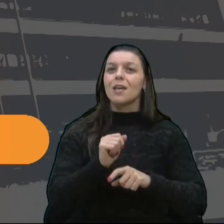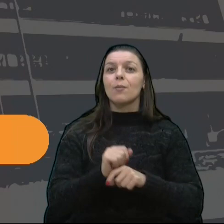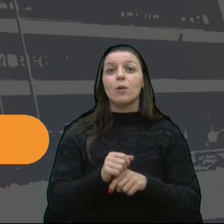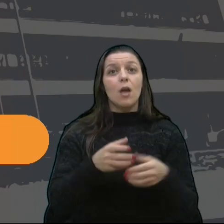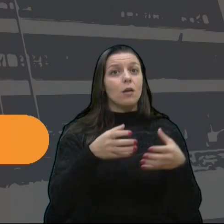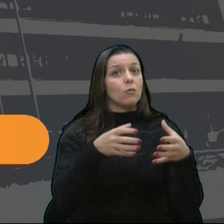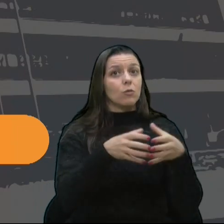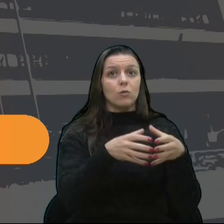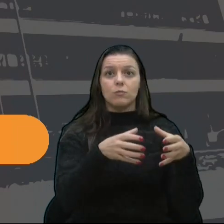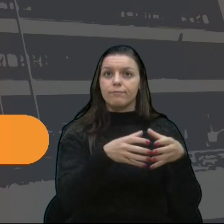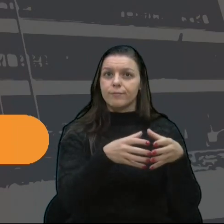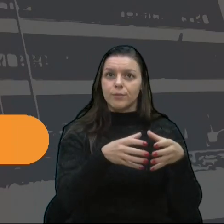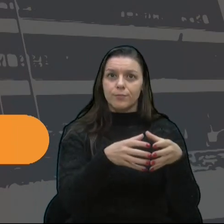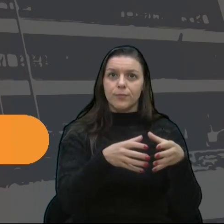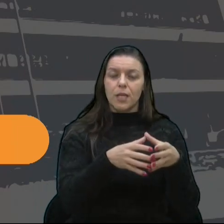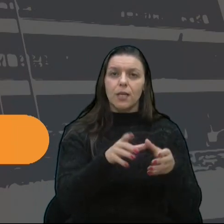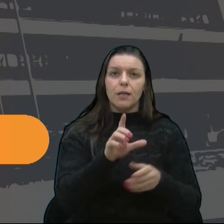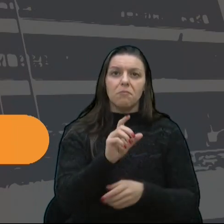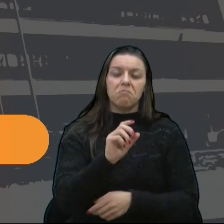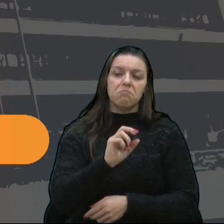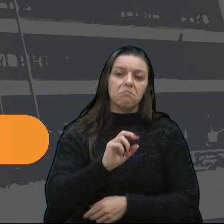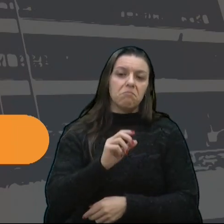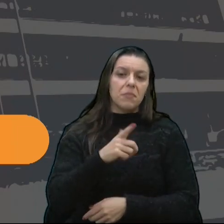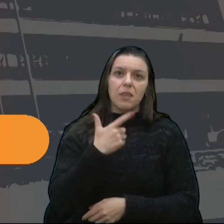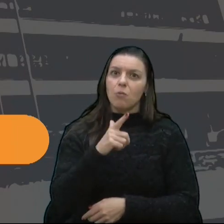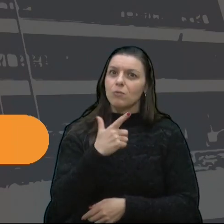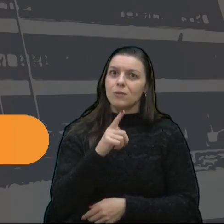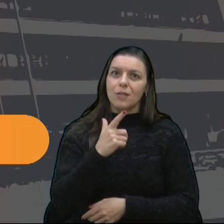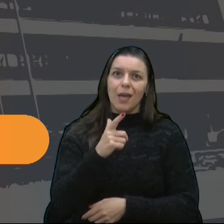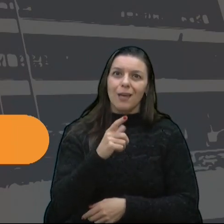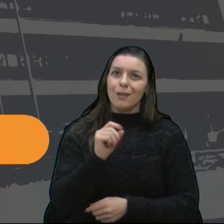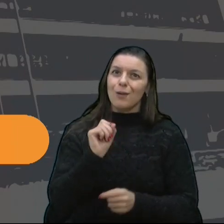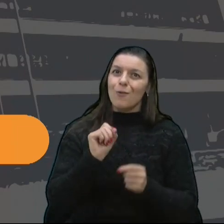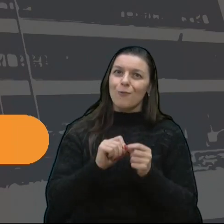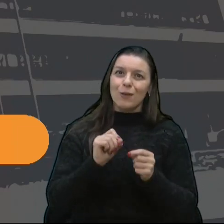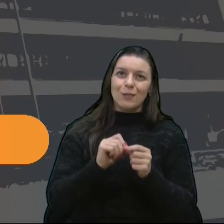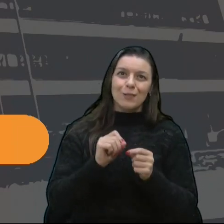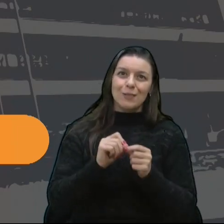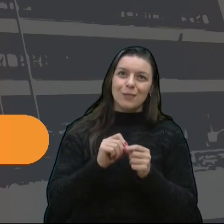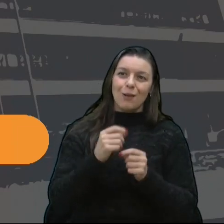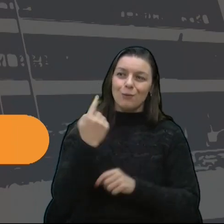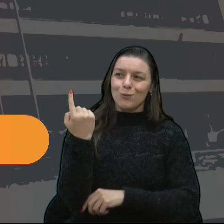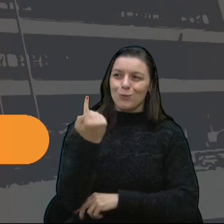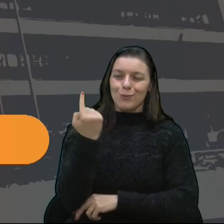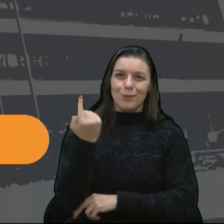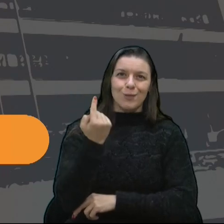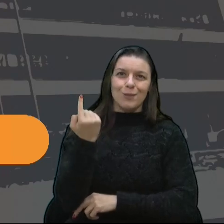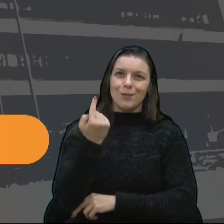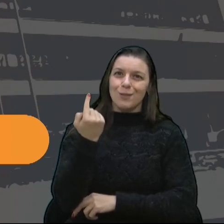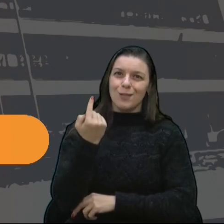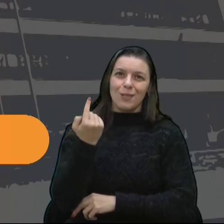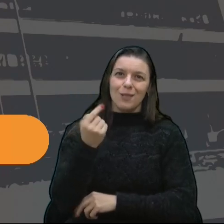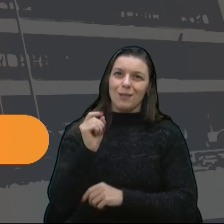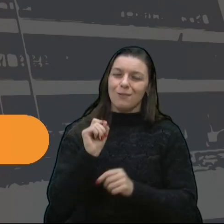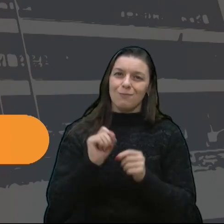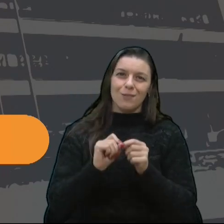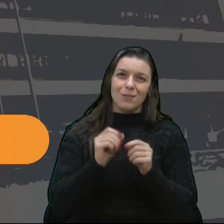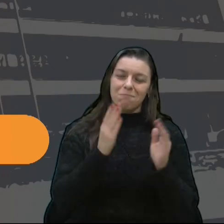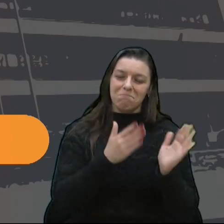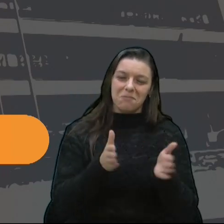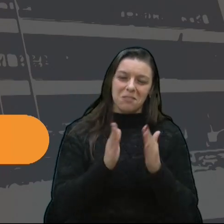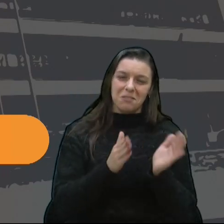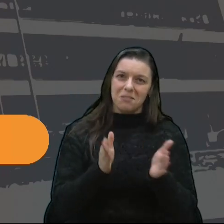coletivo, salvo raros casos, né, de realizadores que conseguem produzir quase que sozinhos,